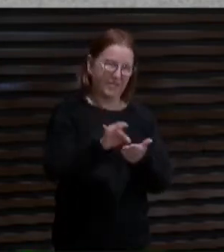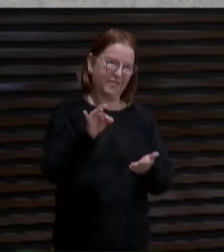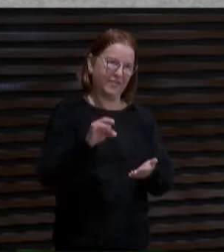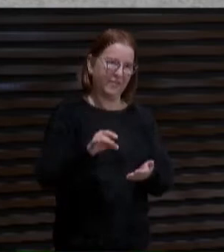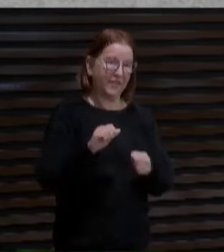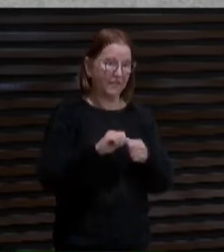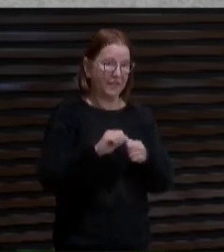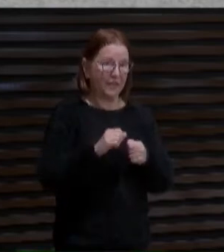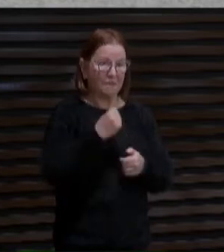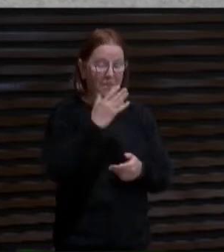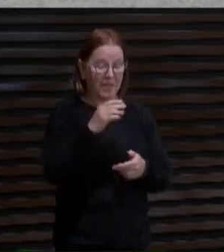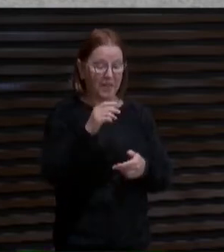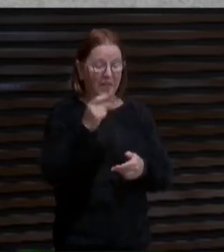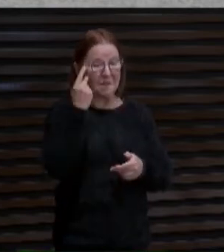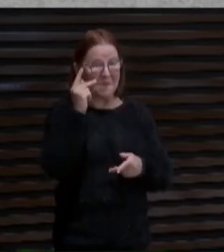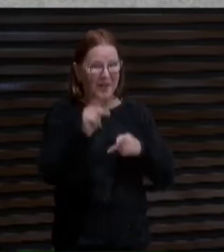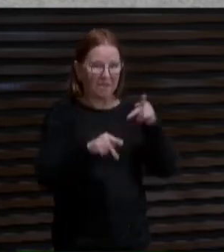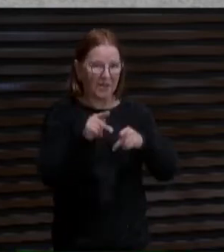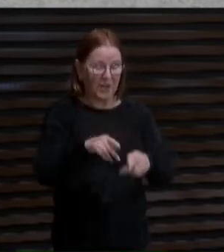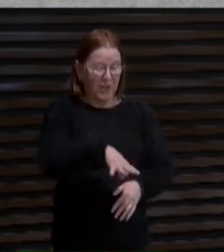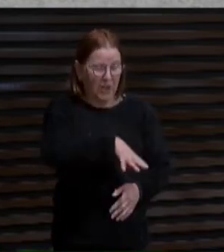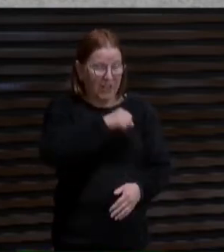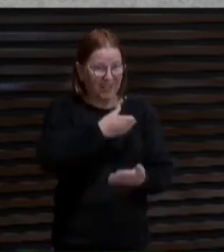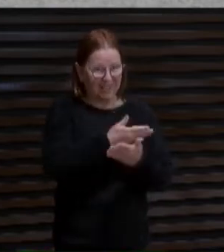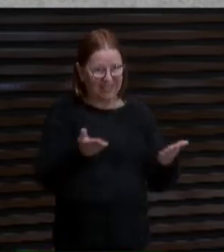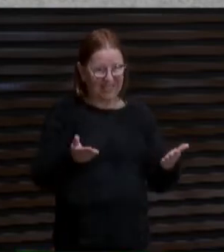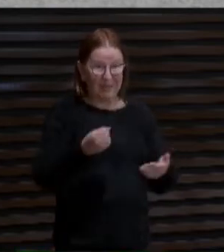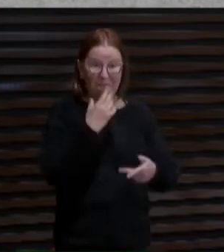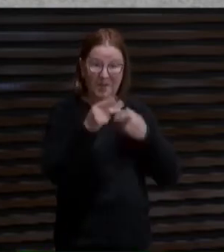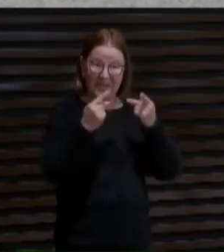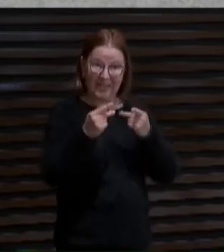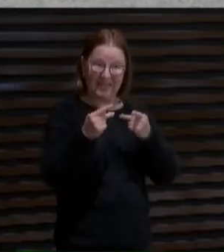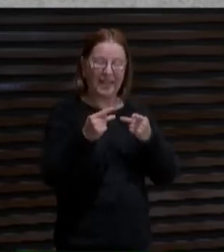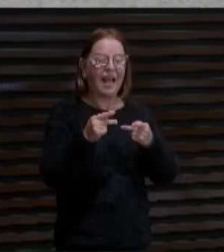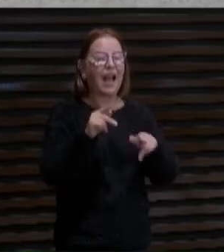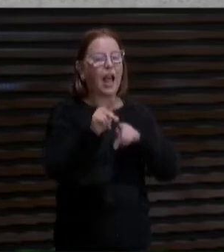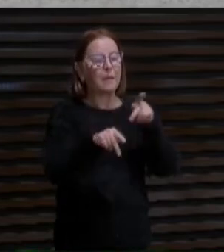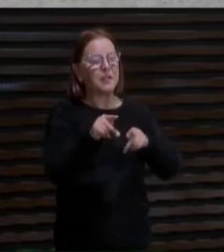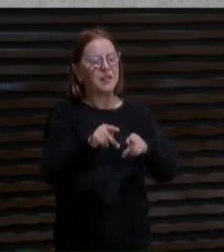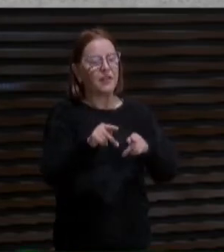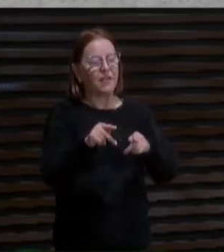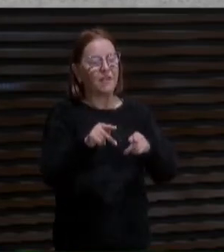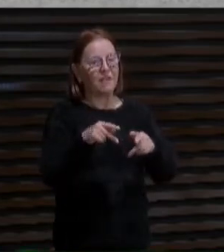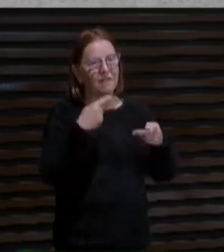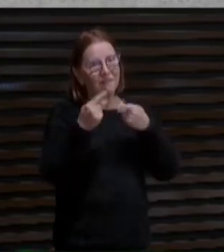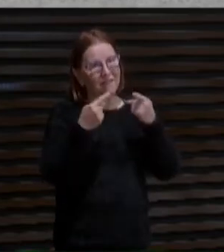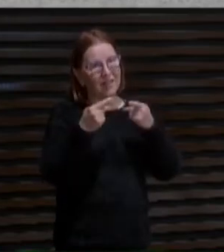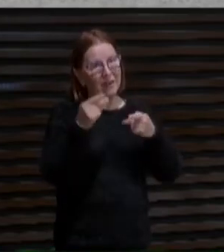fazei bem os que vos odeiam bendizei os que vos maldizem e orai pelo que vos